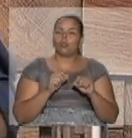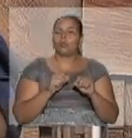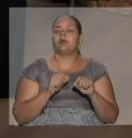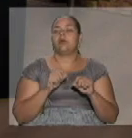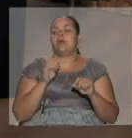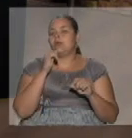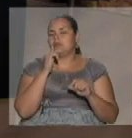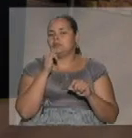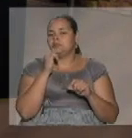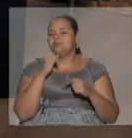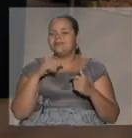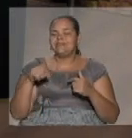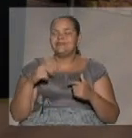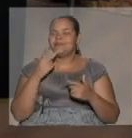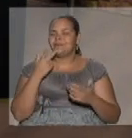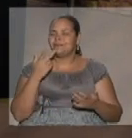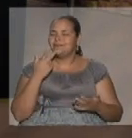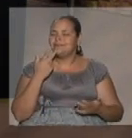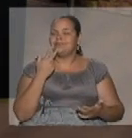aquele brainstorm que a gente diz,